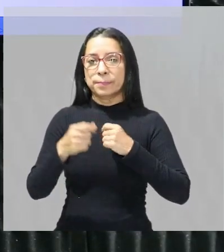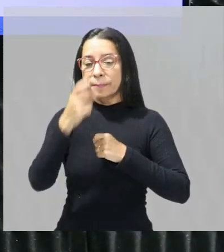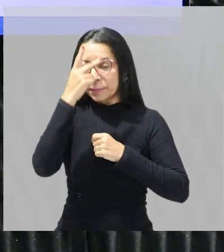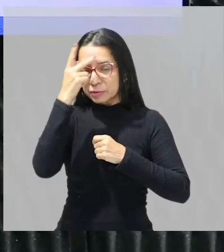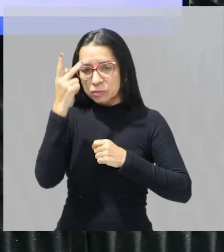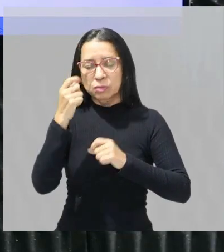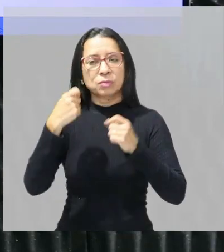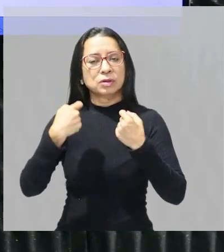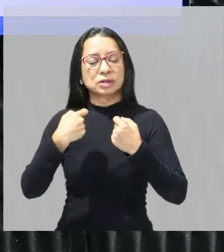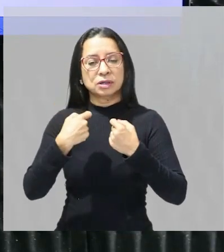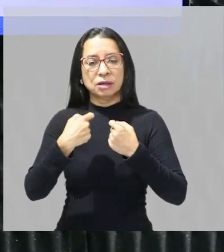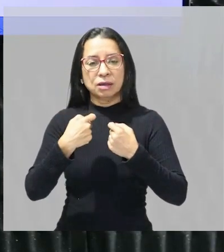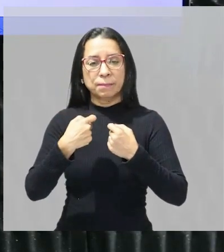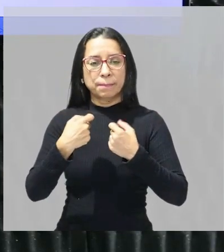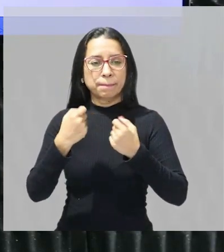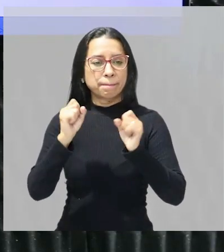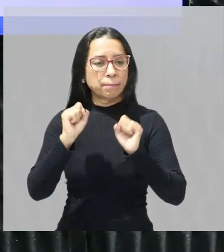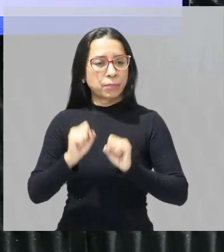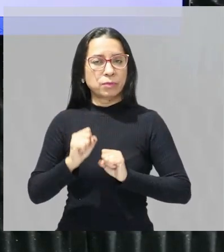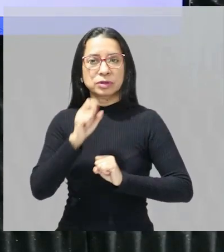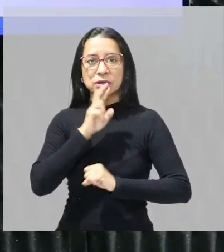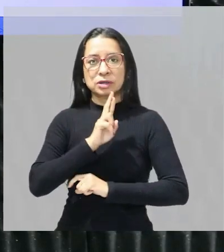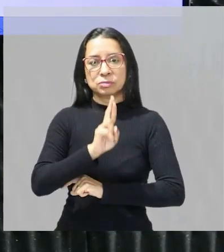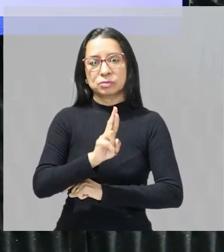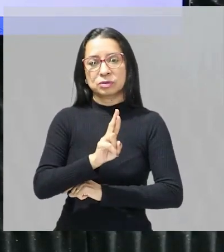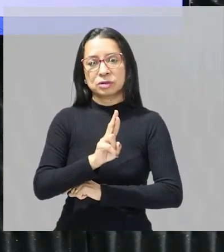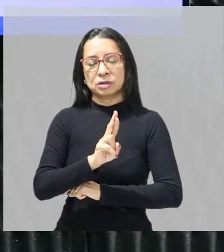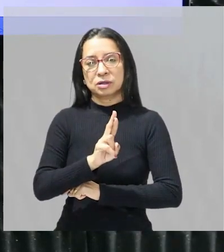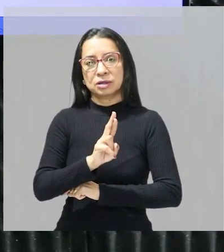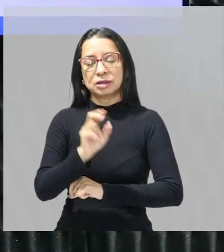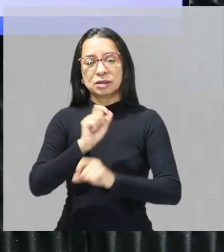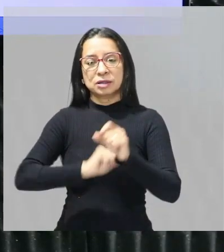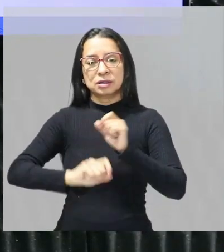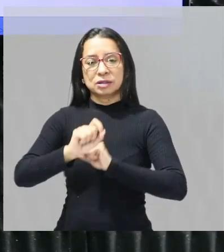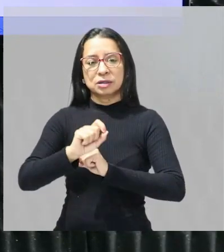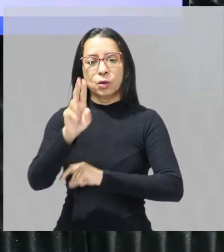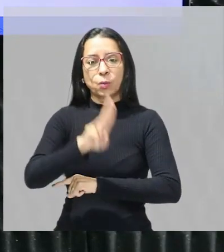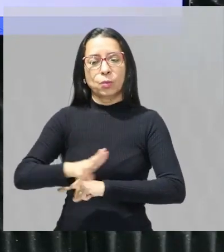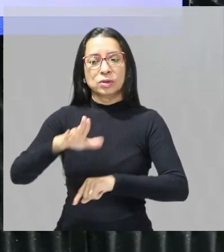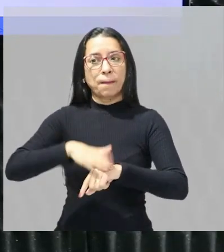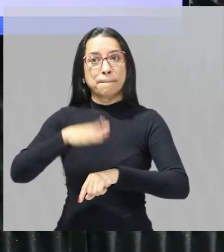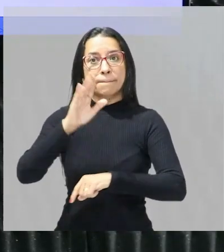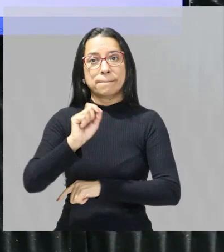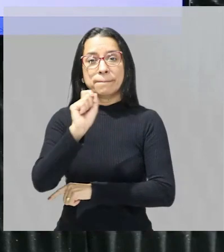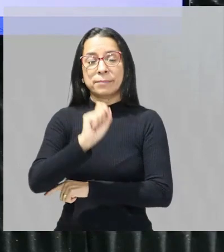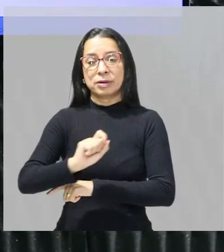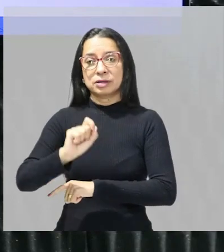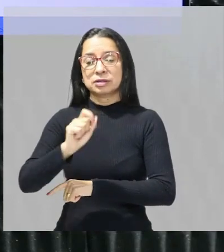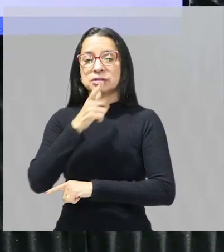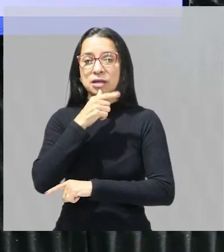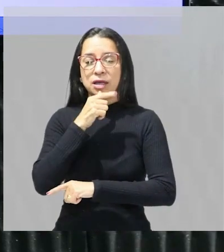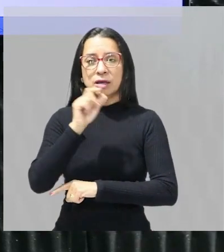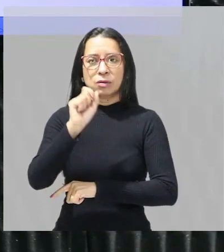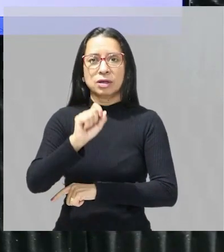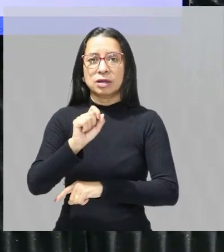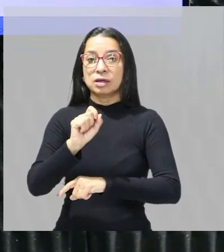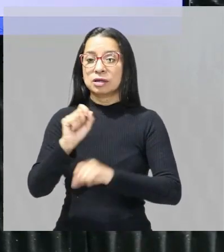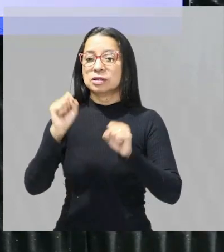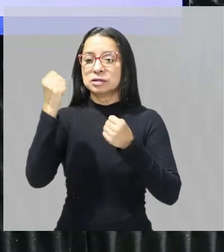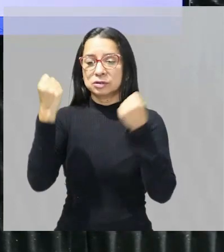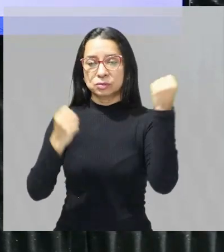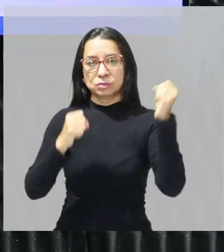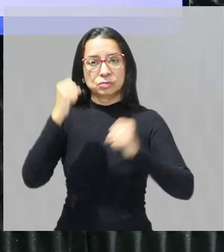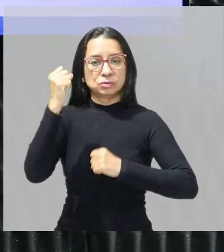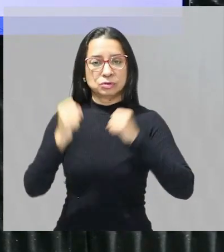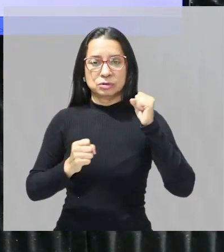momento que quem vai utilizar mais água é, por exemplo, a indústria. Mas não é, galera. Muita atenção, tá? De